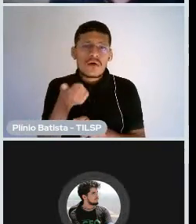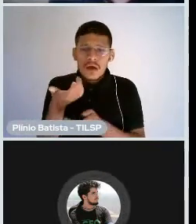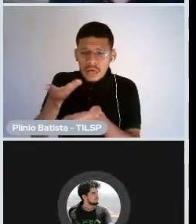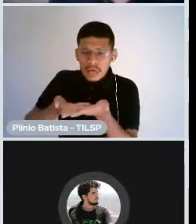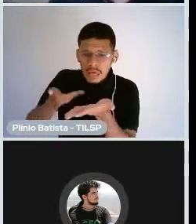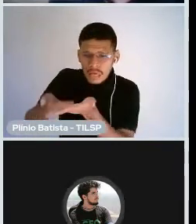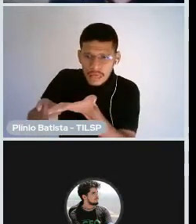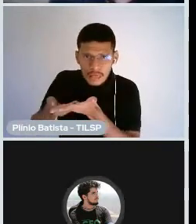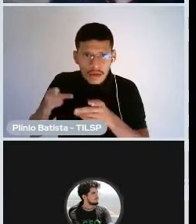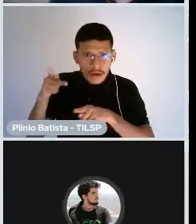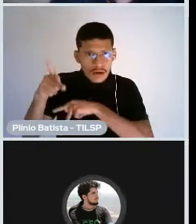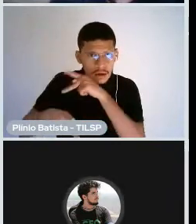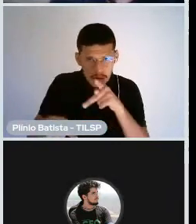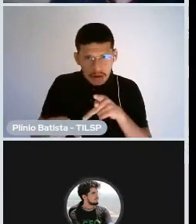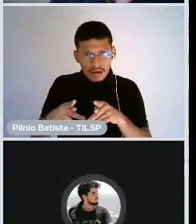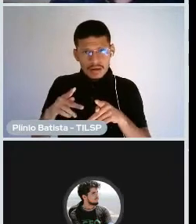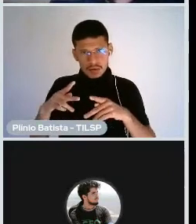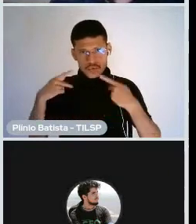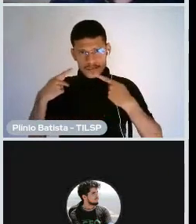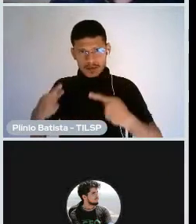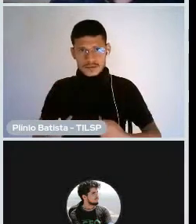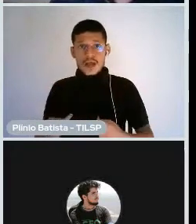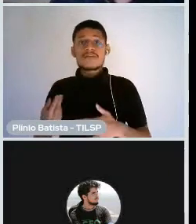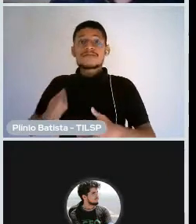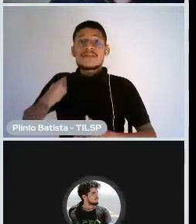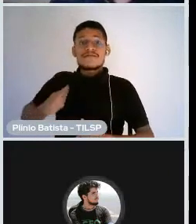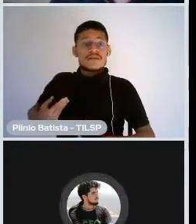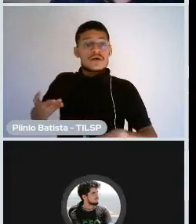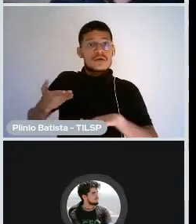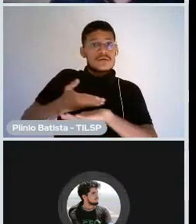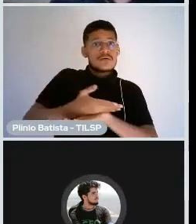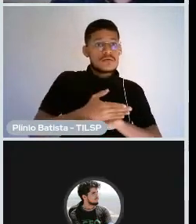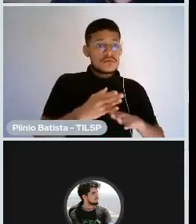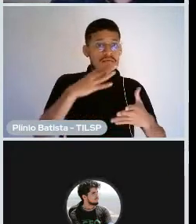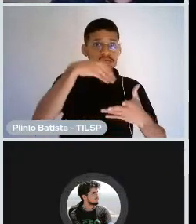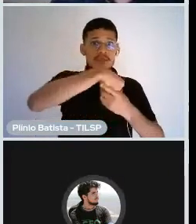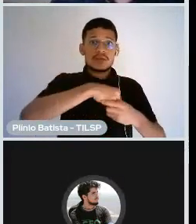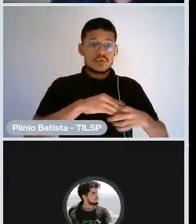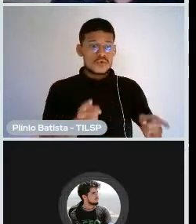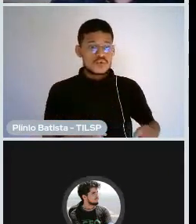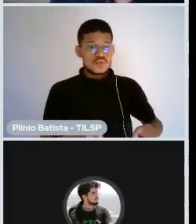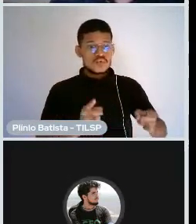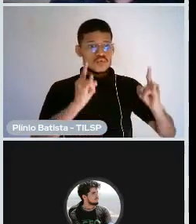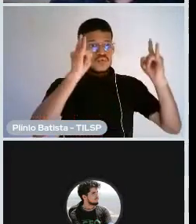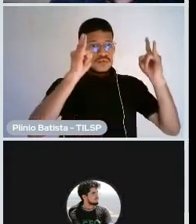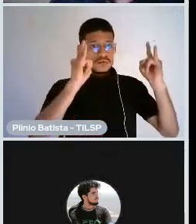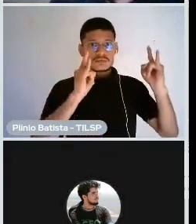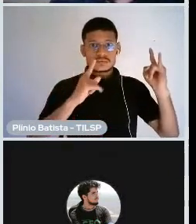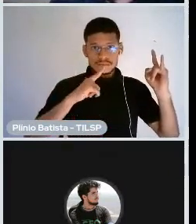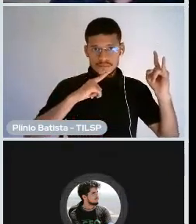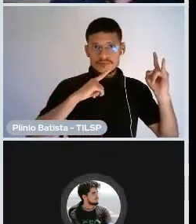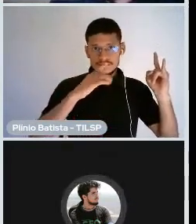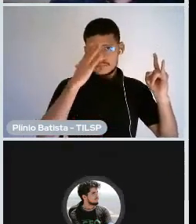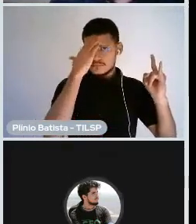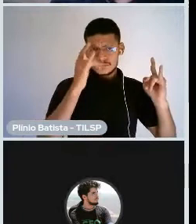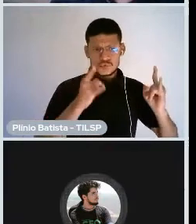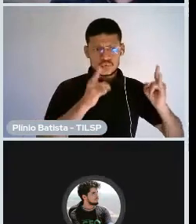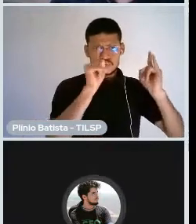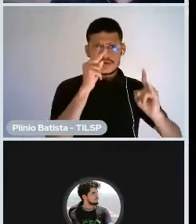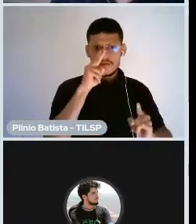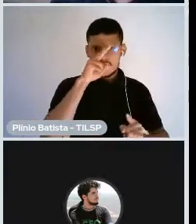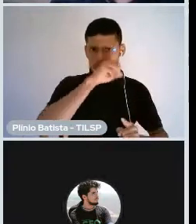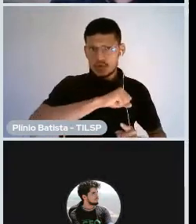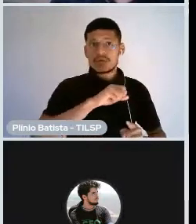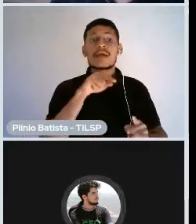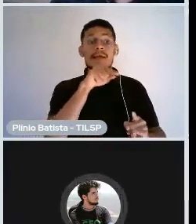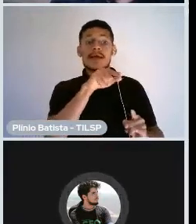então eles viviam dentro de muralhas. Então eles acabavam fazendo expedições que sabiam que iam dar